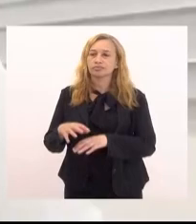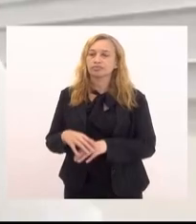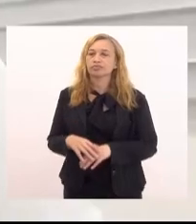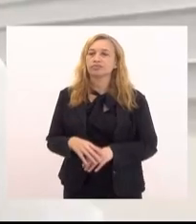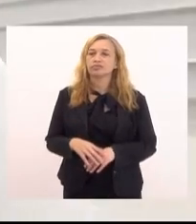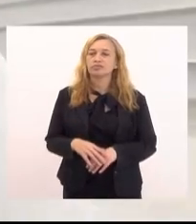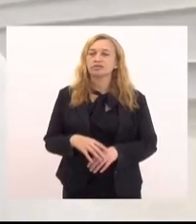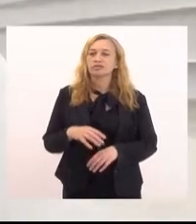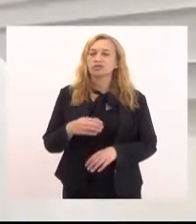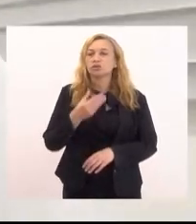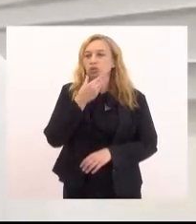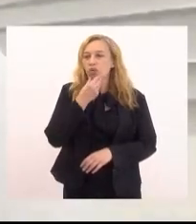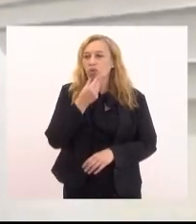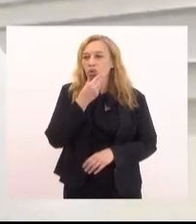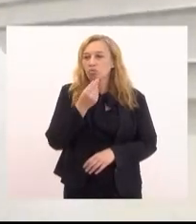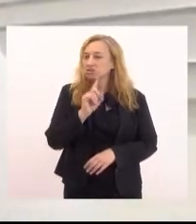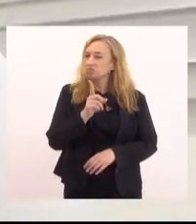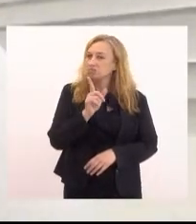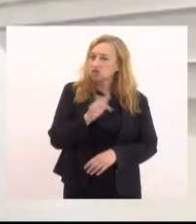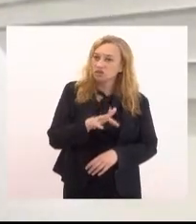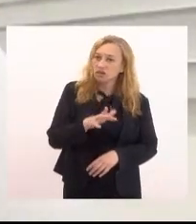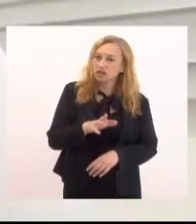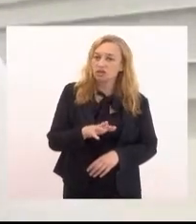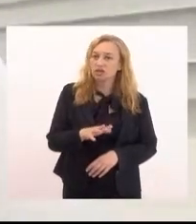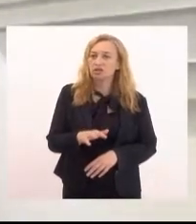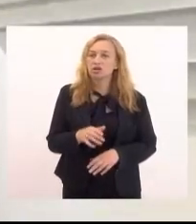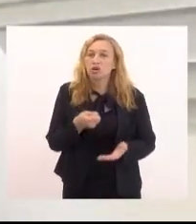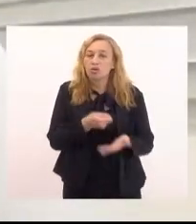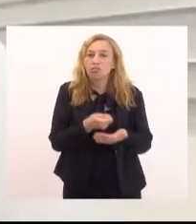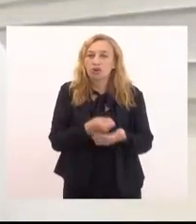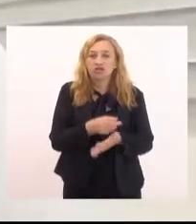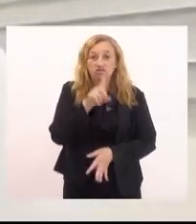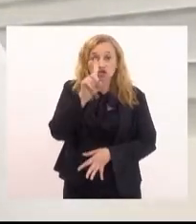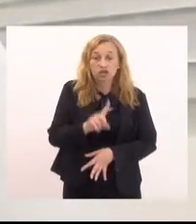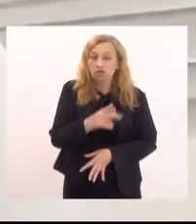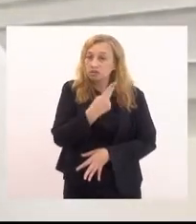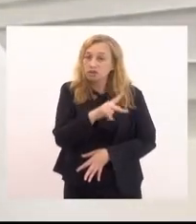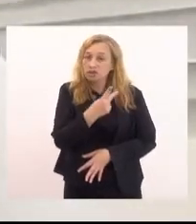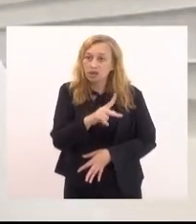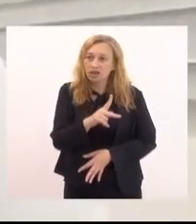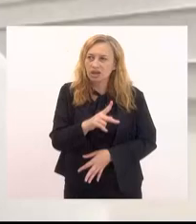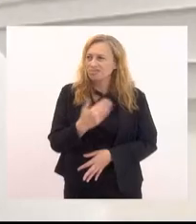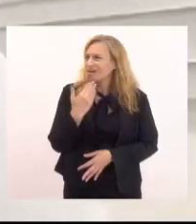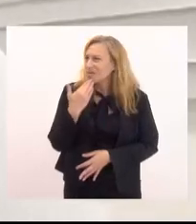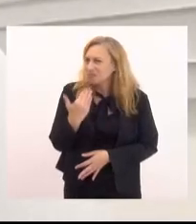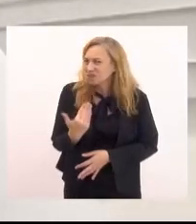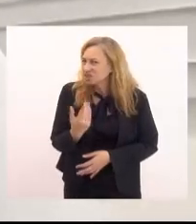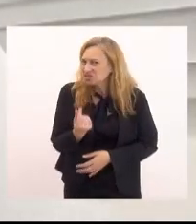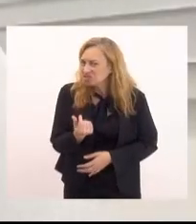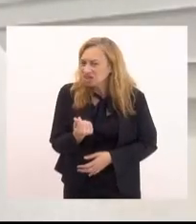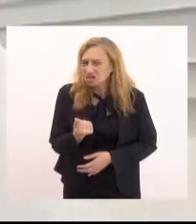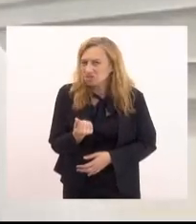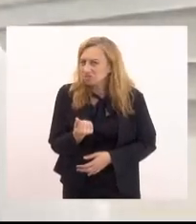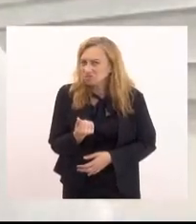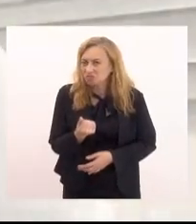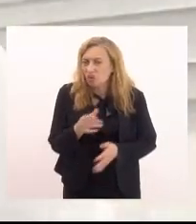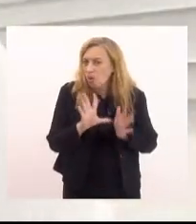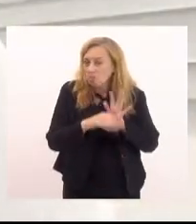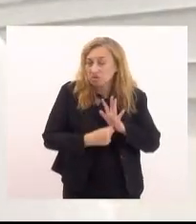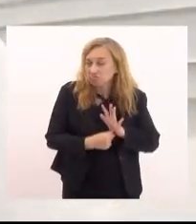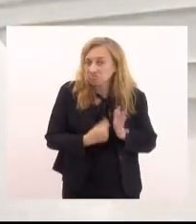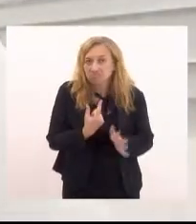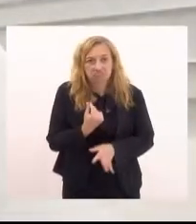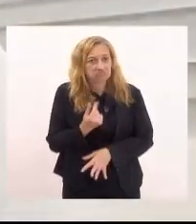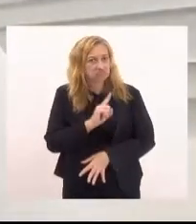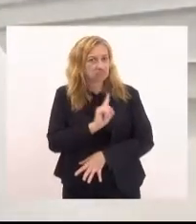família aqui não é diferente, né? Ao cobrar o que é um direito, Moisés não estava pedindo dinheiro, não estava furtando